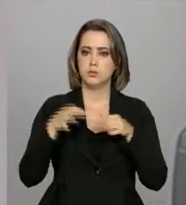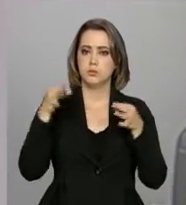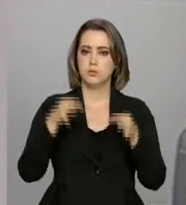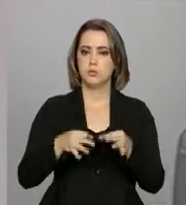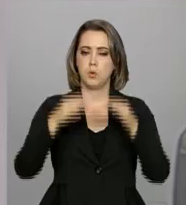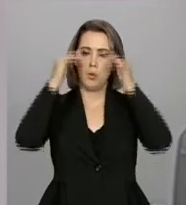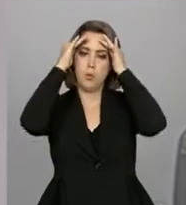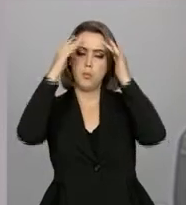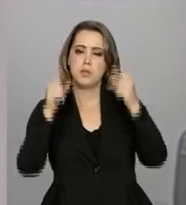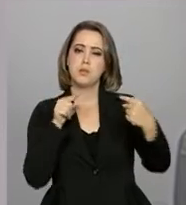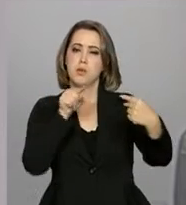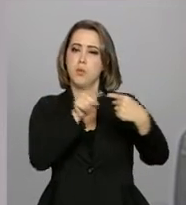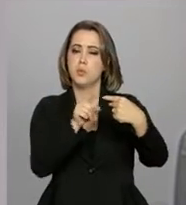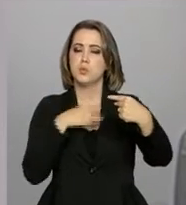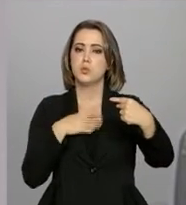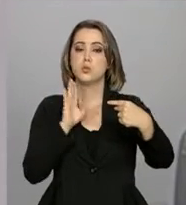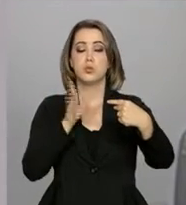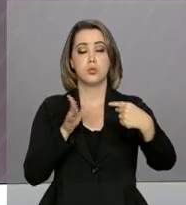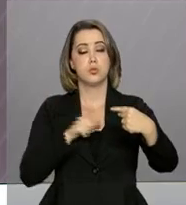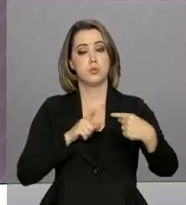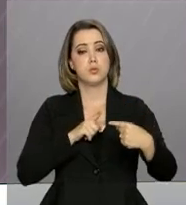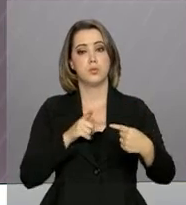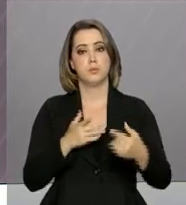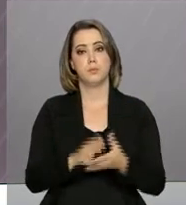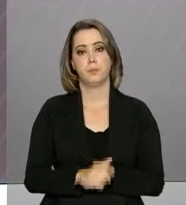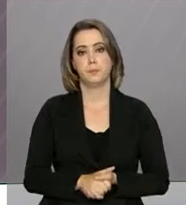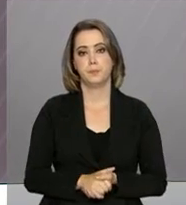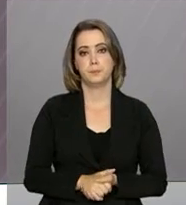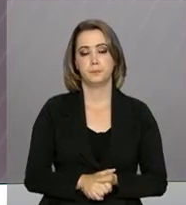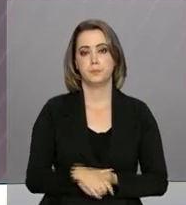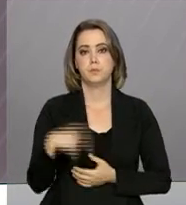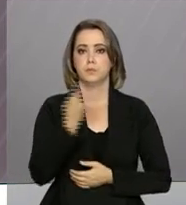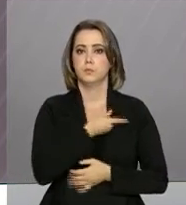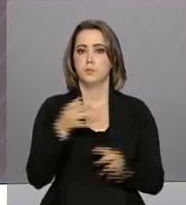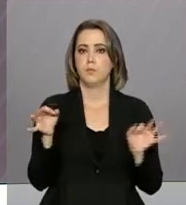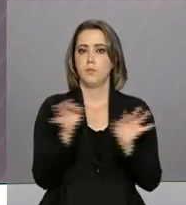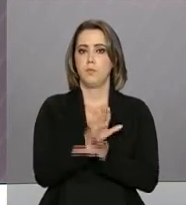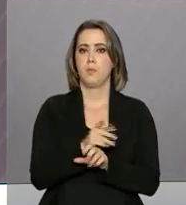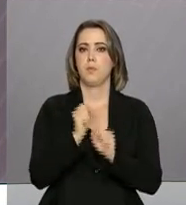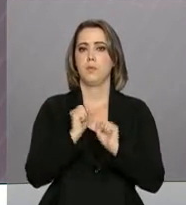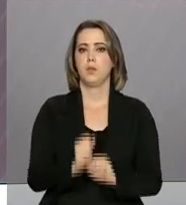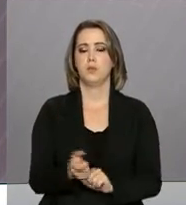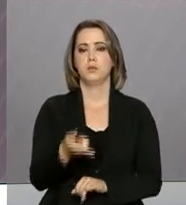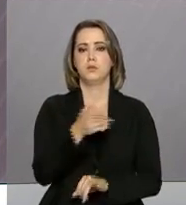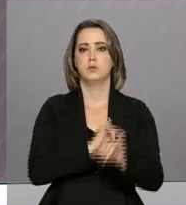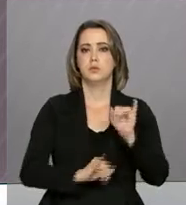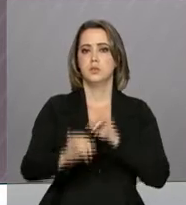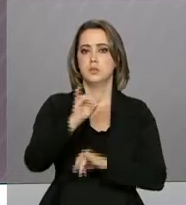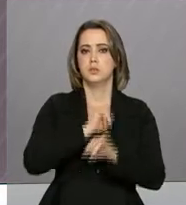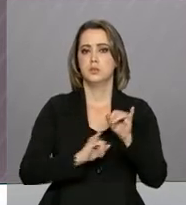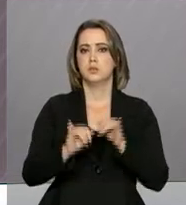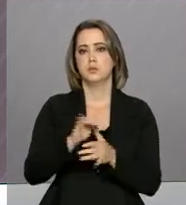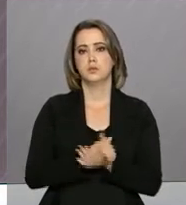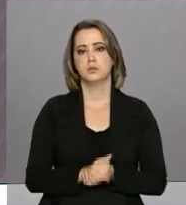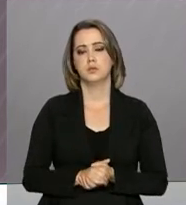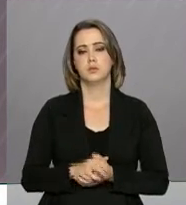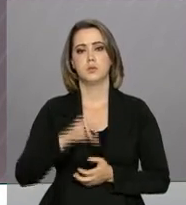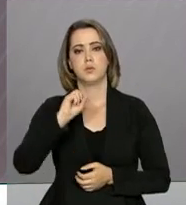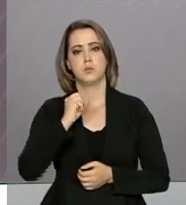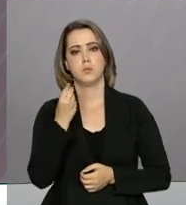o cumprimento da meta estabelecido nós ficamos por aqui podemos voltar a qualquer momento com mais